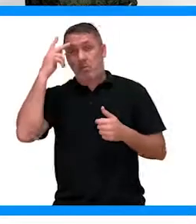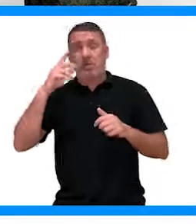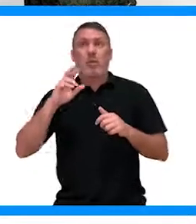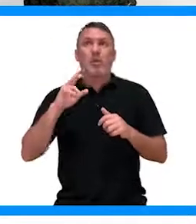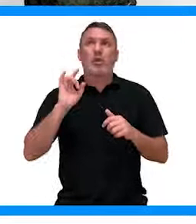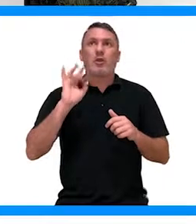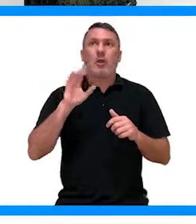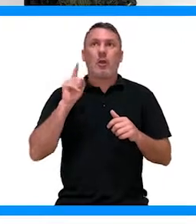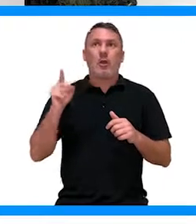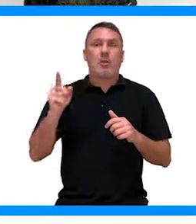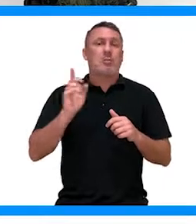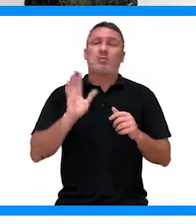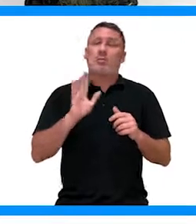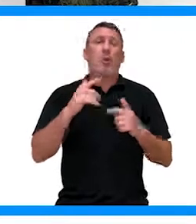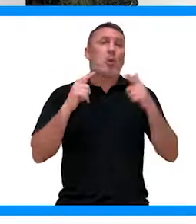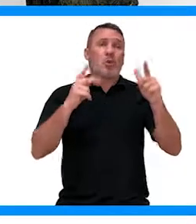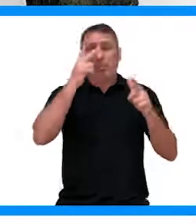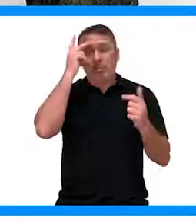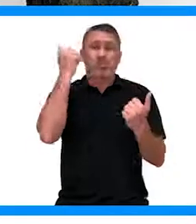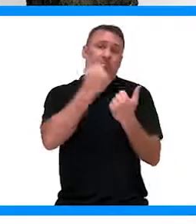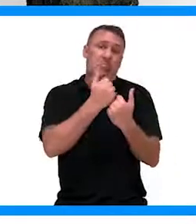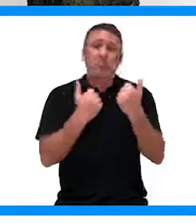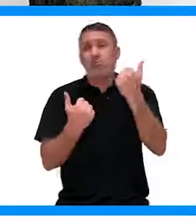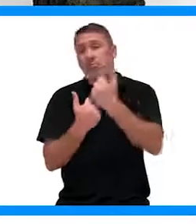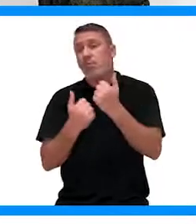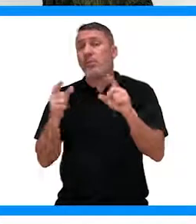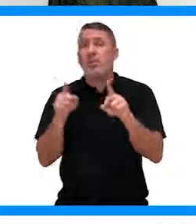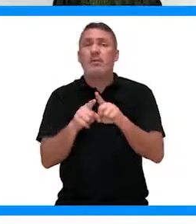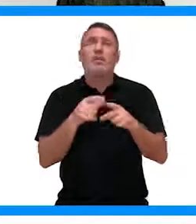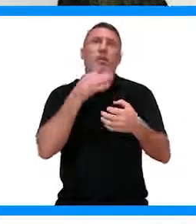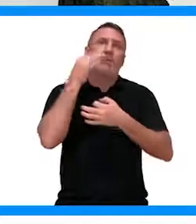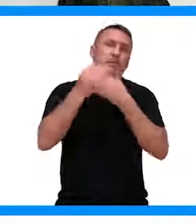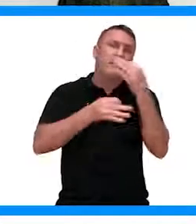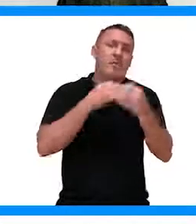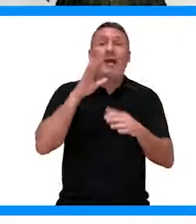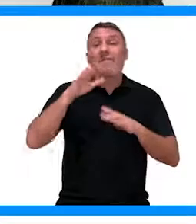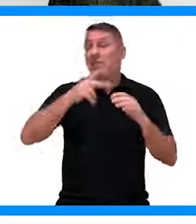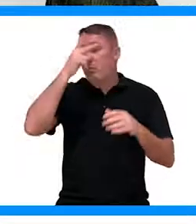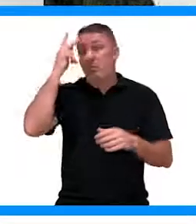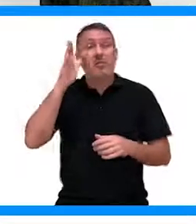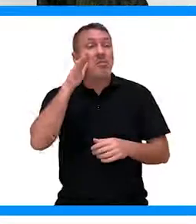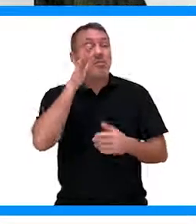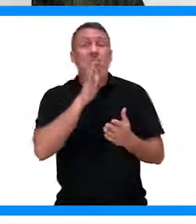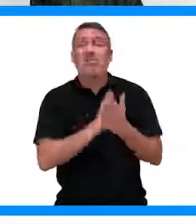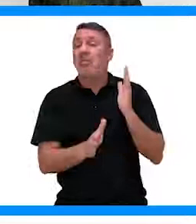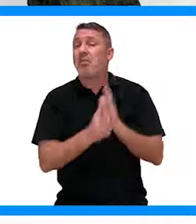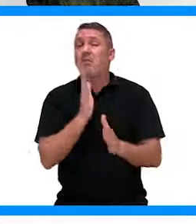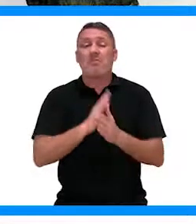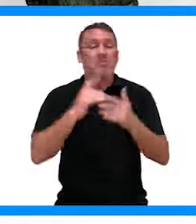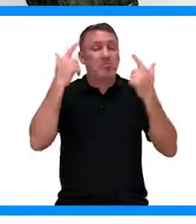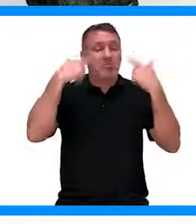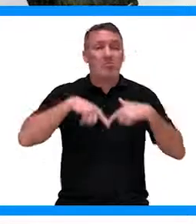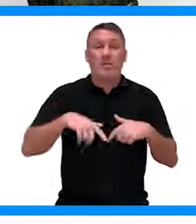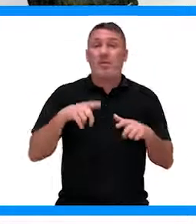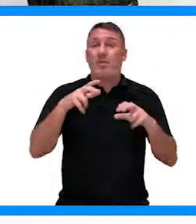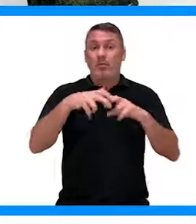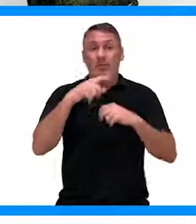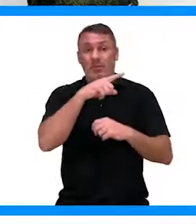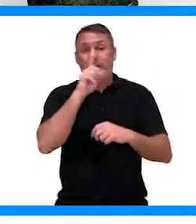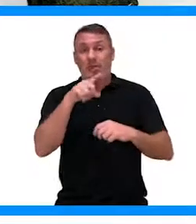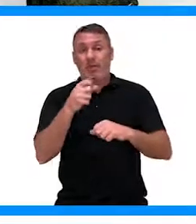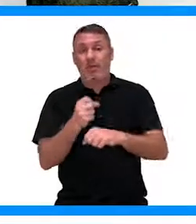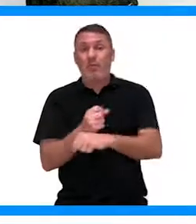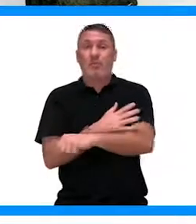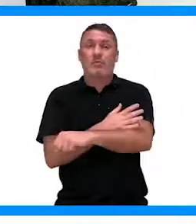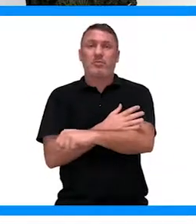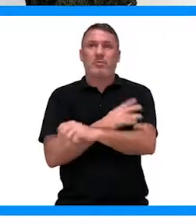não necessariamente a pessoa ali pode ter vivido a situação, pode ser também um relato de alguém que não tem nada a ver com a situação. Então, no